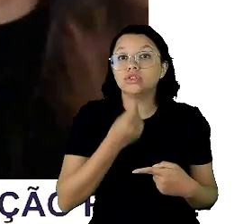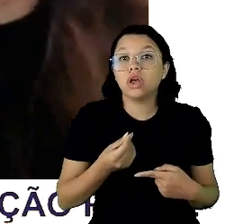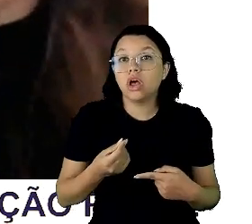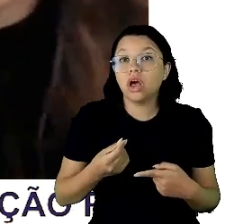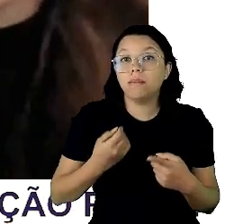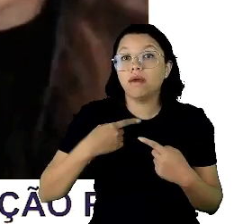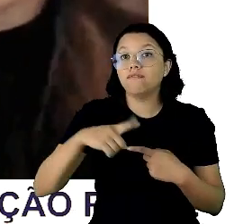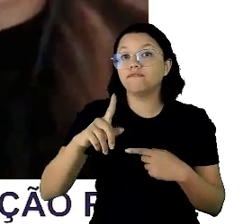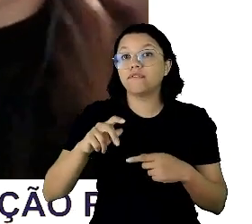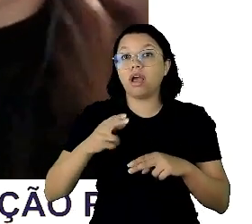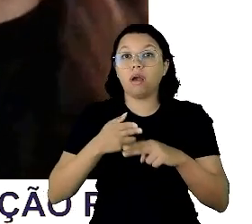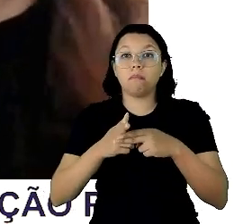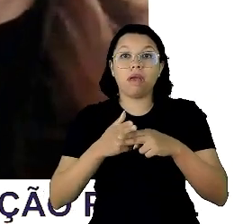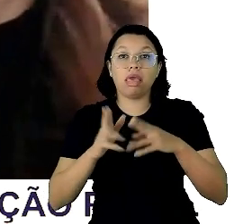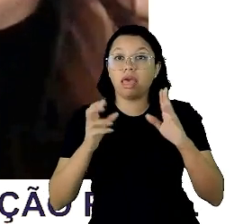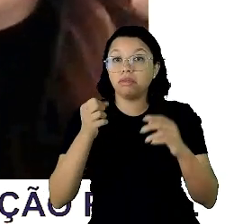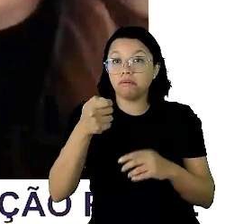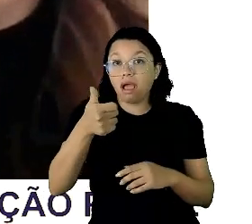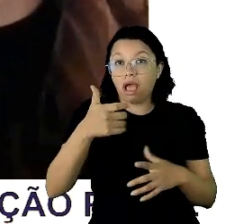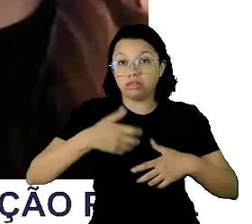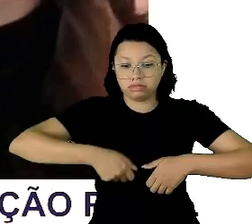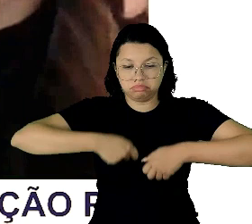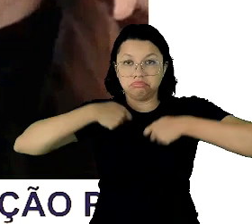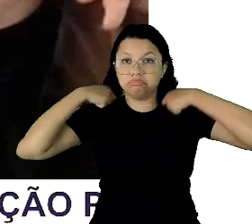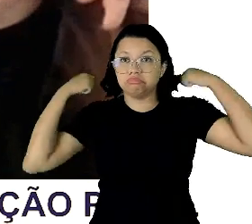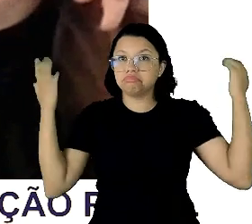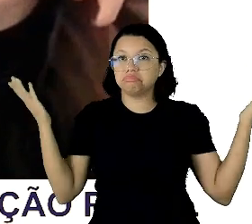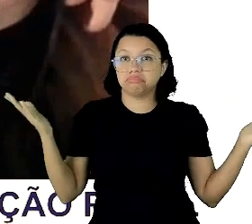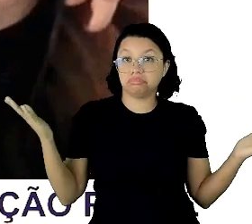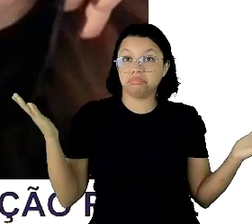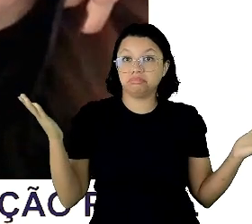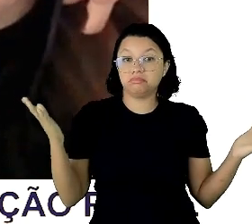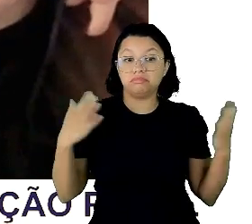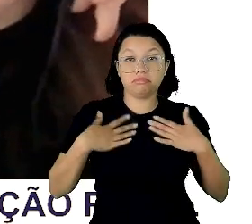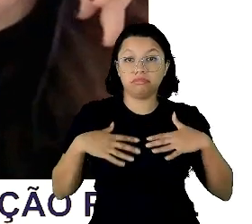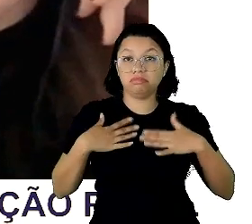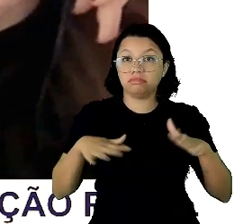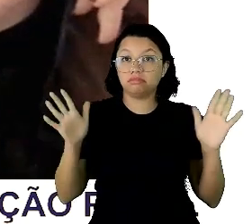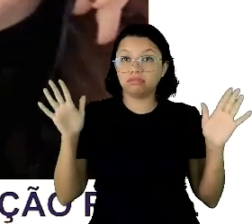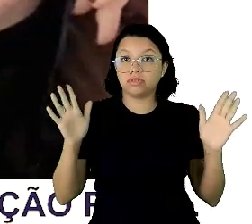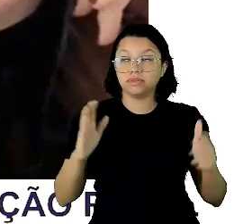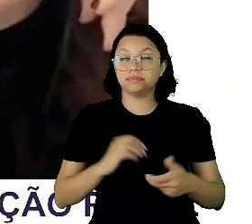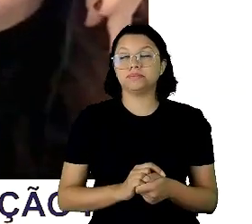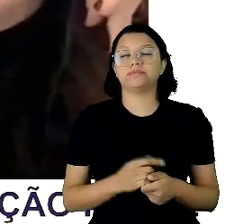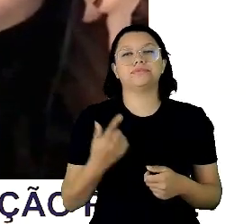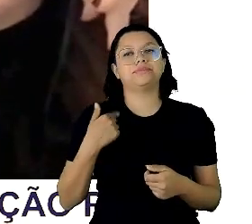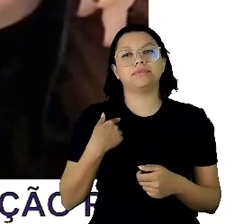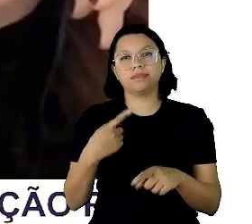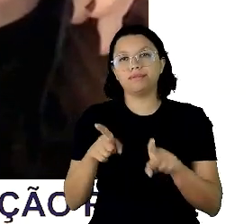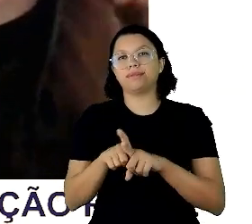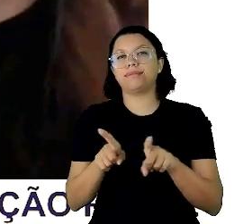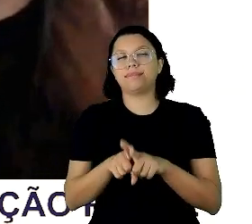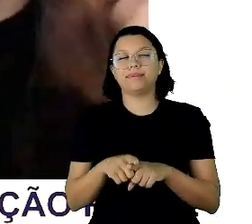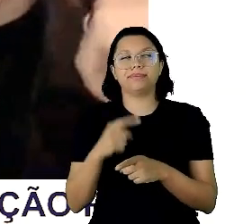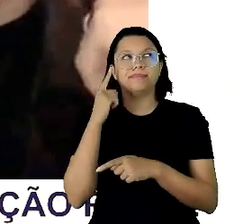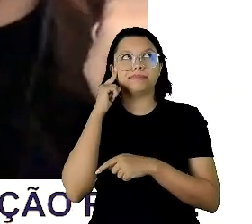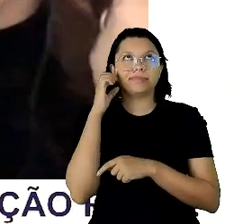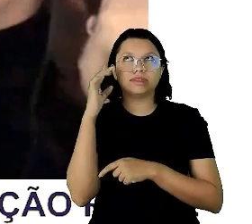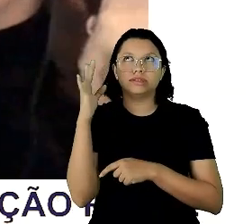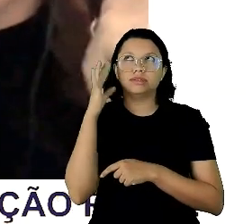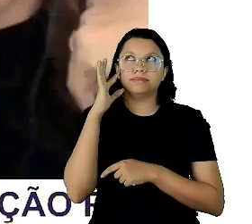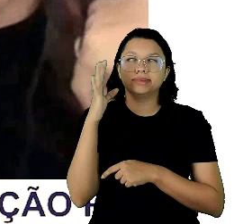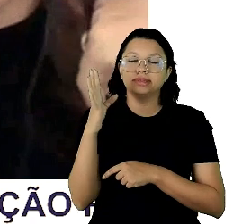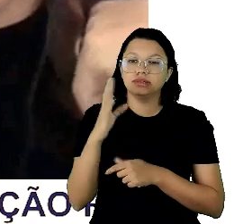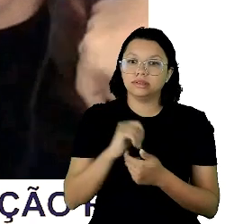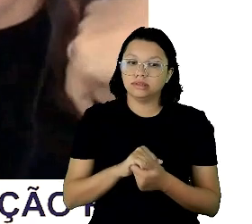com a maior tranquilidade, não Sim, é? sim, sim. E eu também fico pensando, não é, como